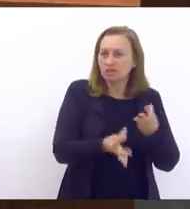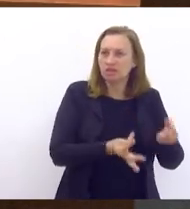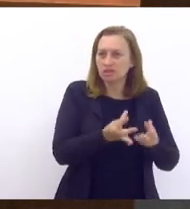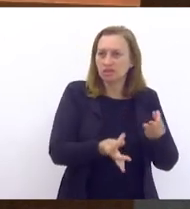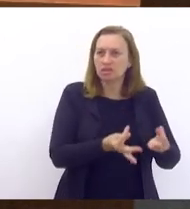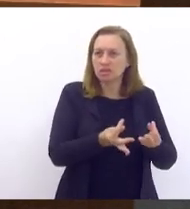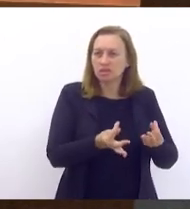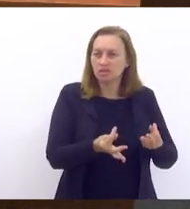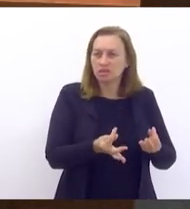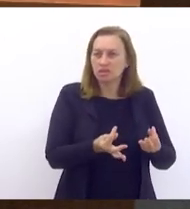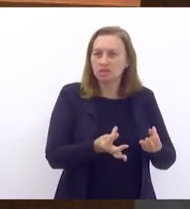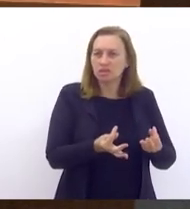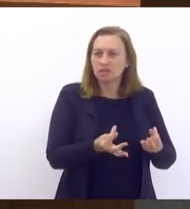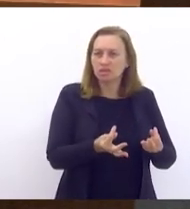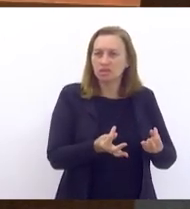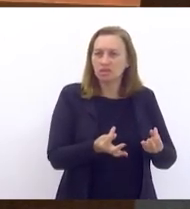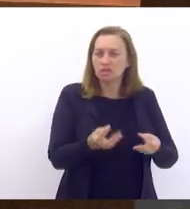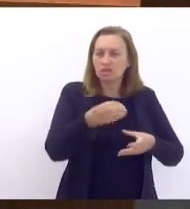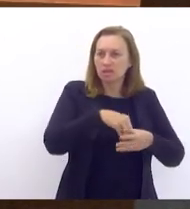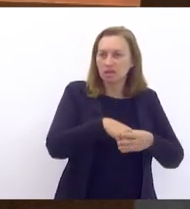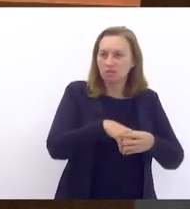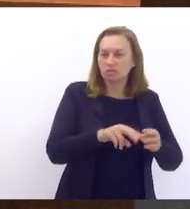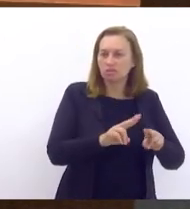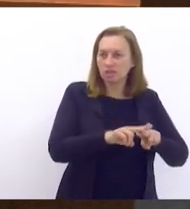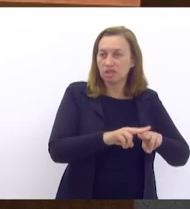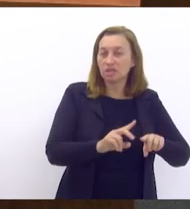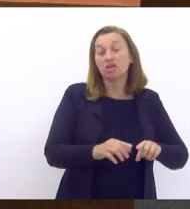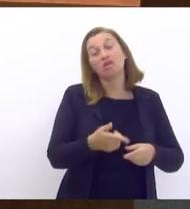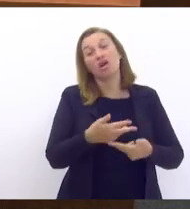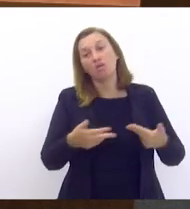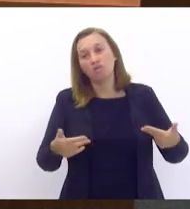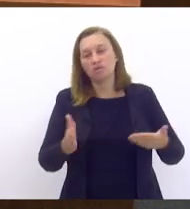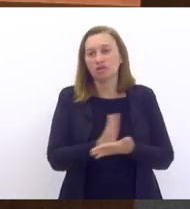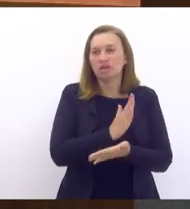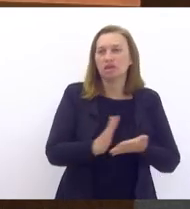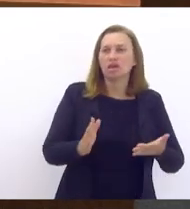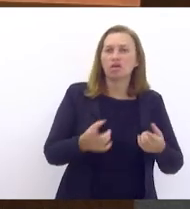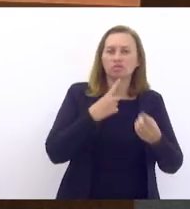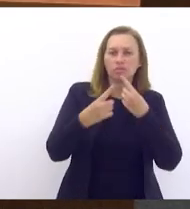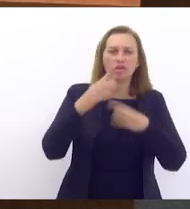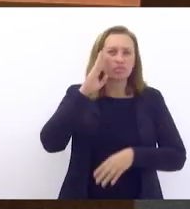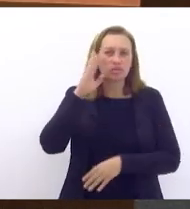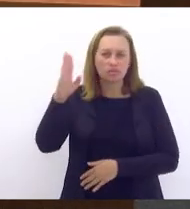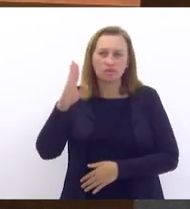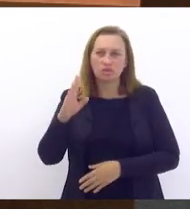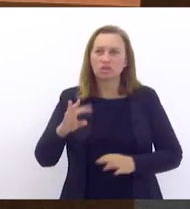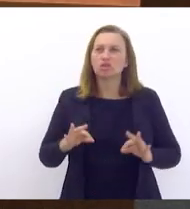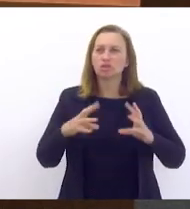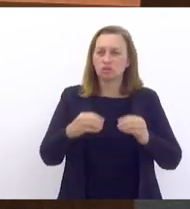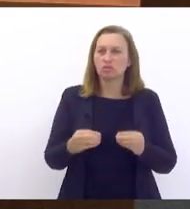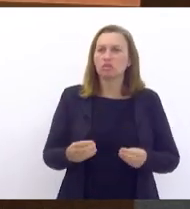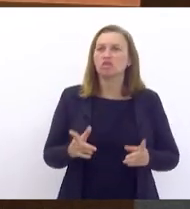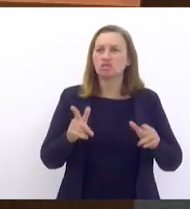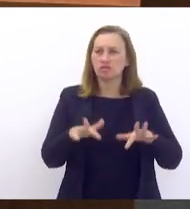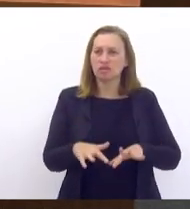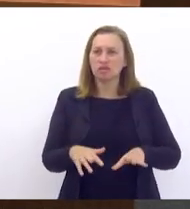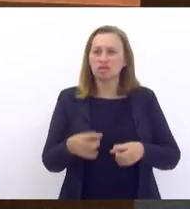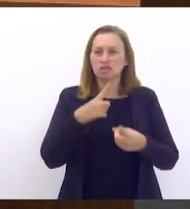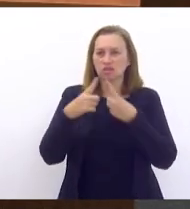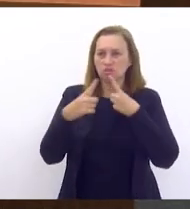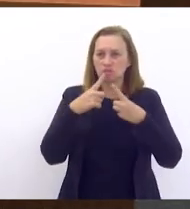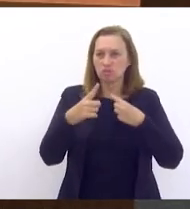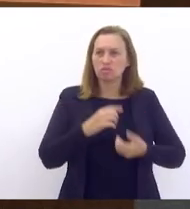compulsória. Muitas fazem. E esse é um debate fundamental. Isso faz toda a diferença nessa